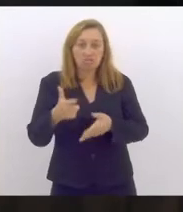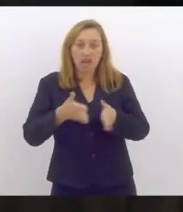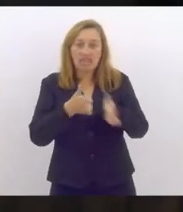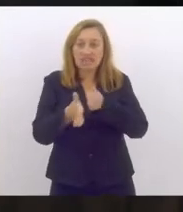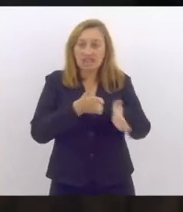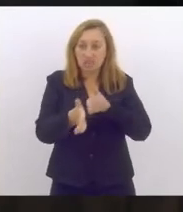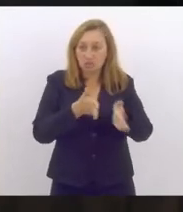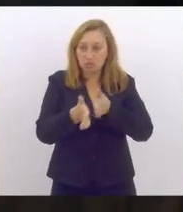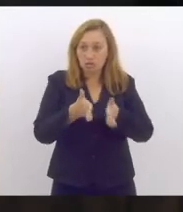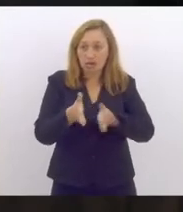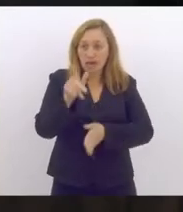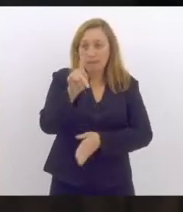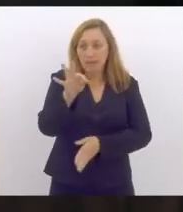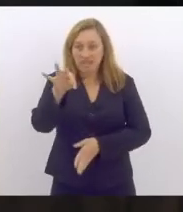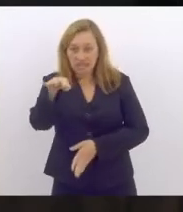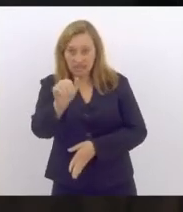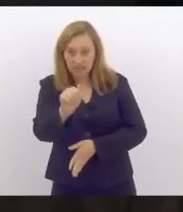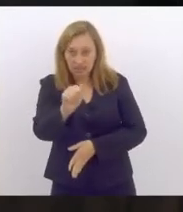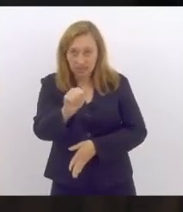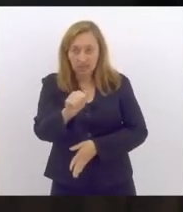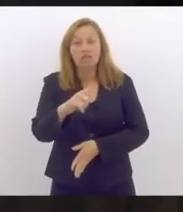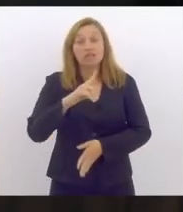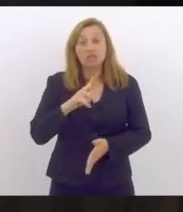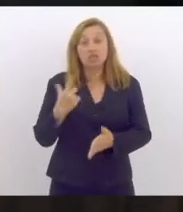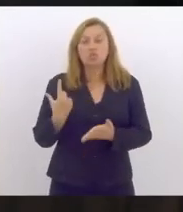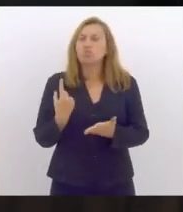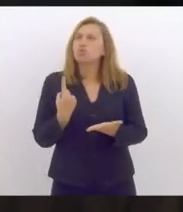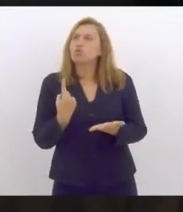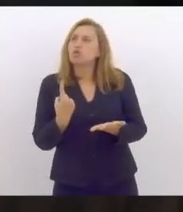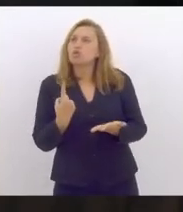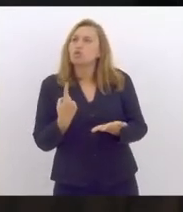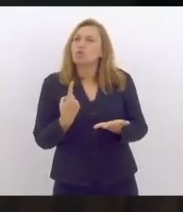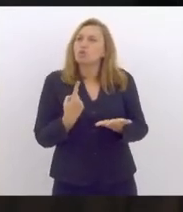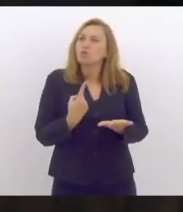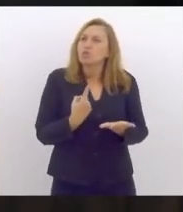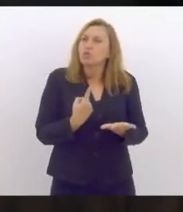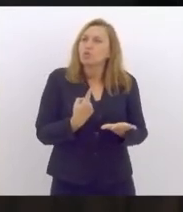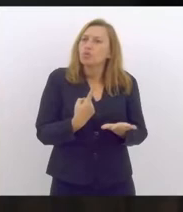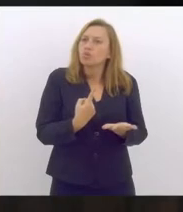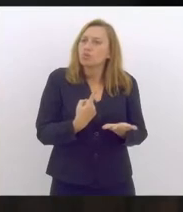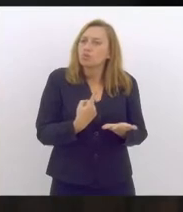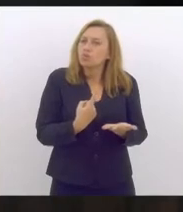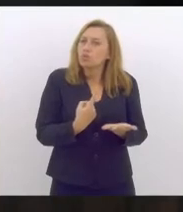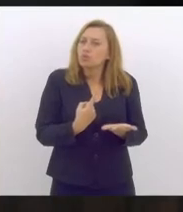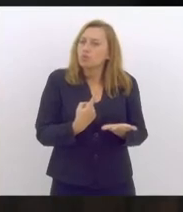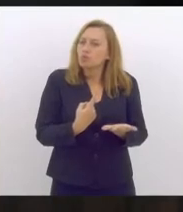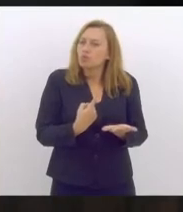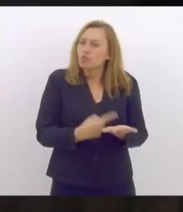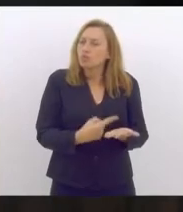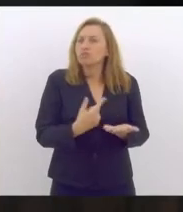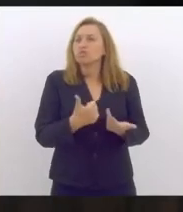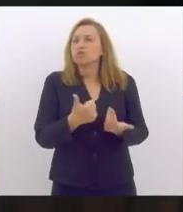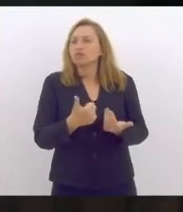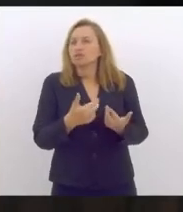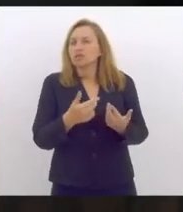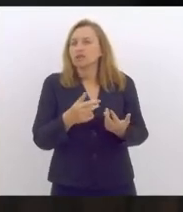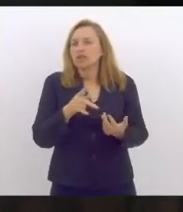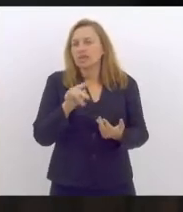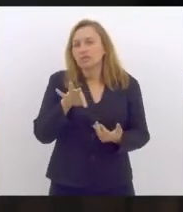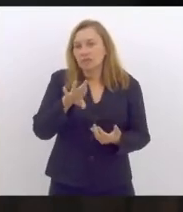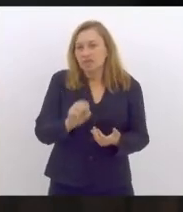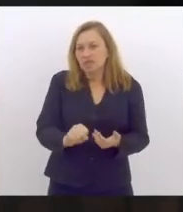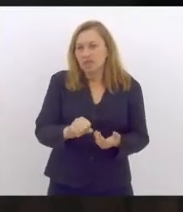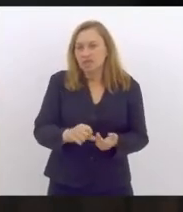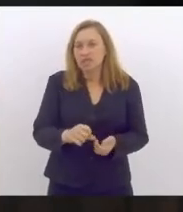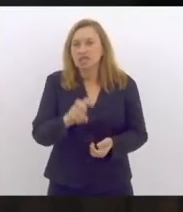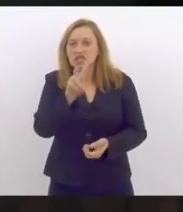Tinha um compromisso de ter acesso à pista. Primeira informação era 5 dias no